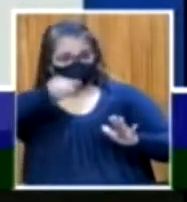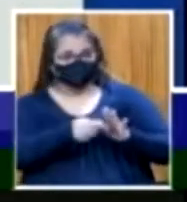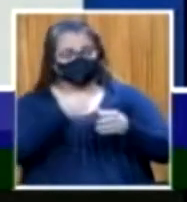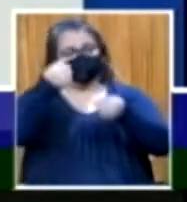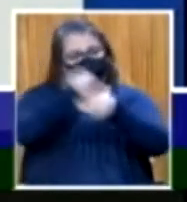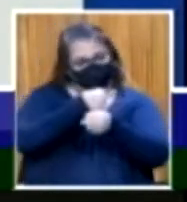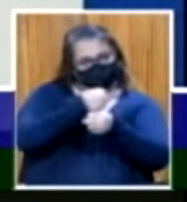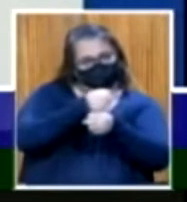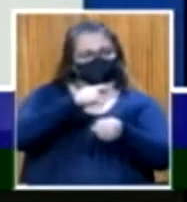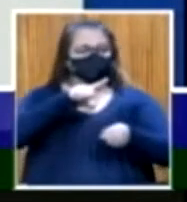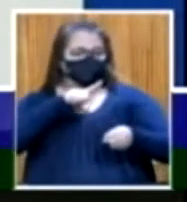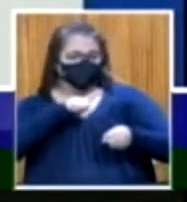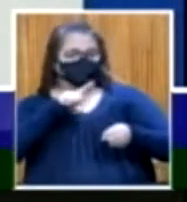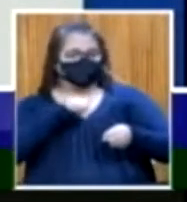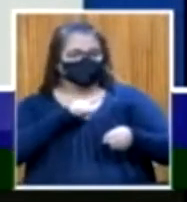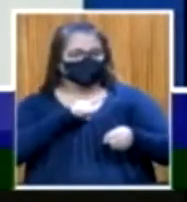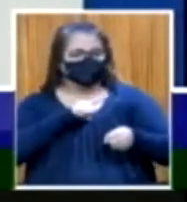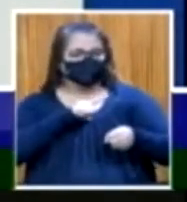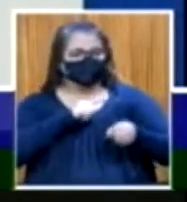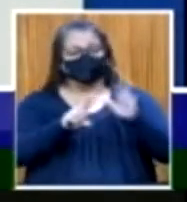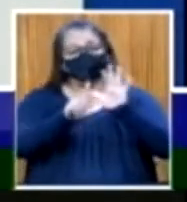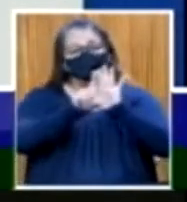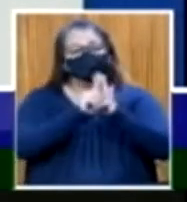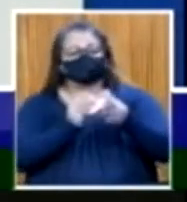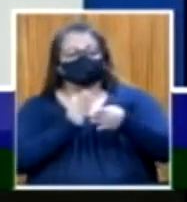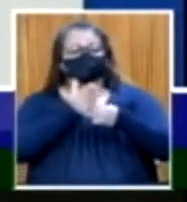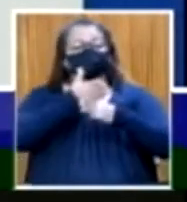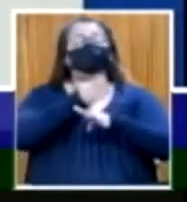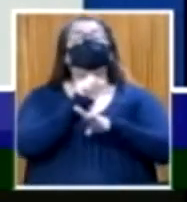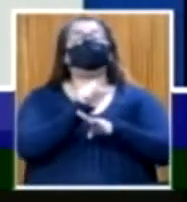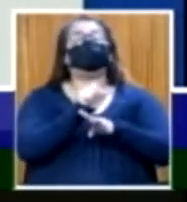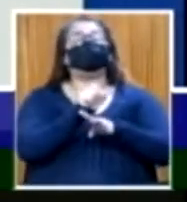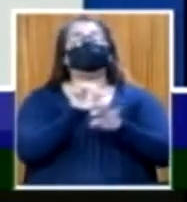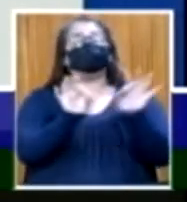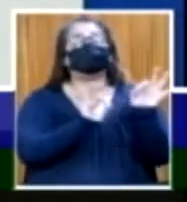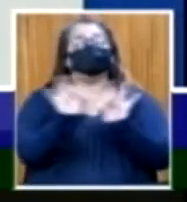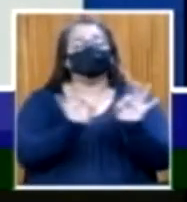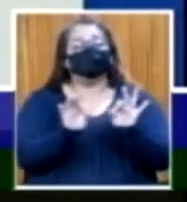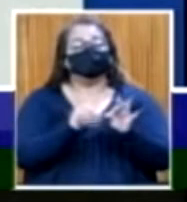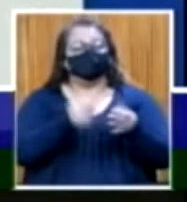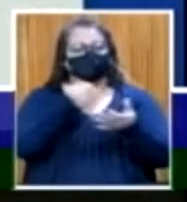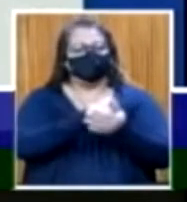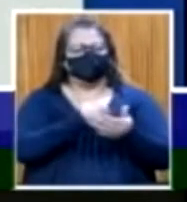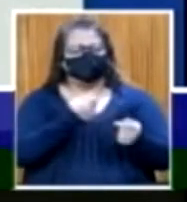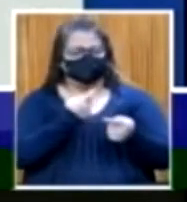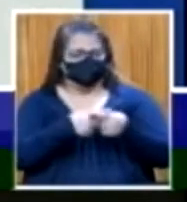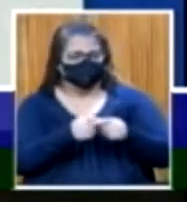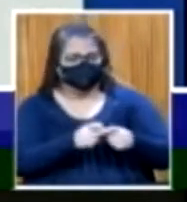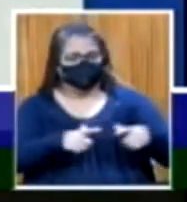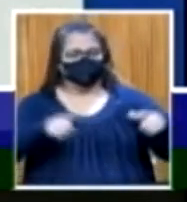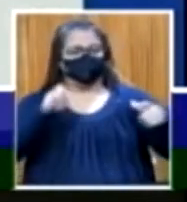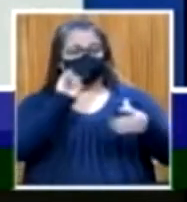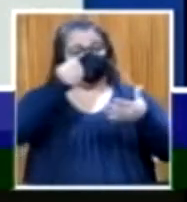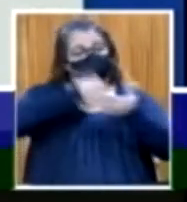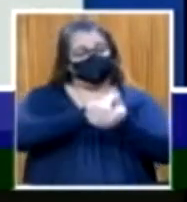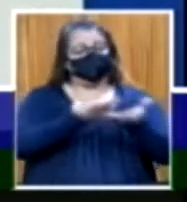ano, terá o direito a entrar nesse regime simplificado. Isso vai elevar muito a